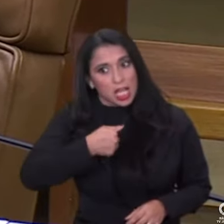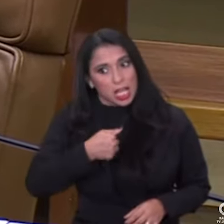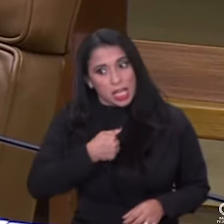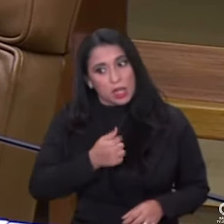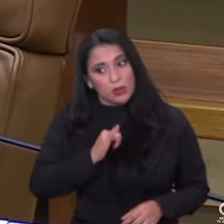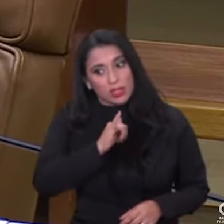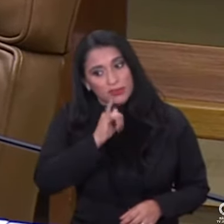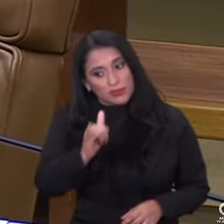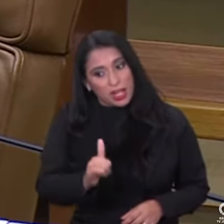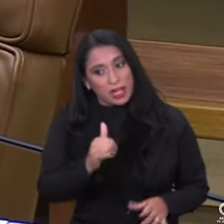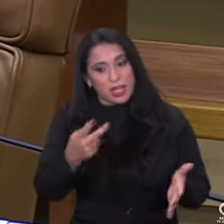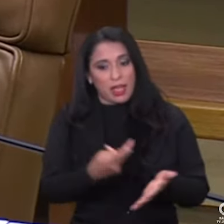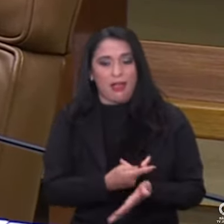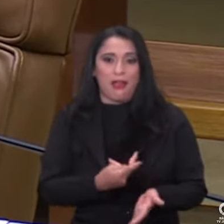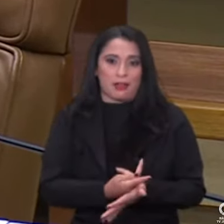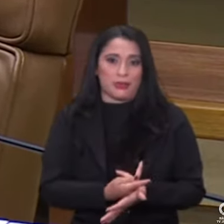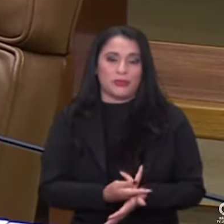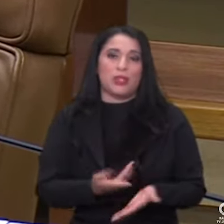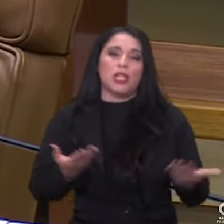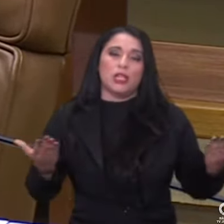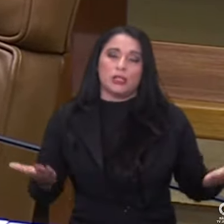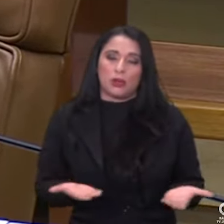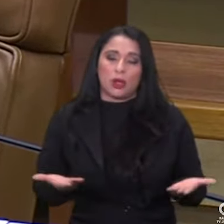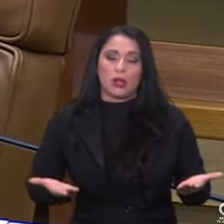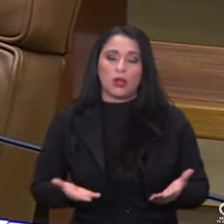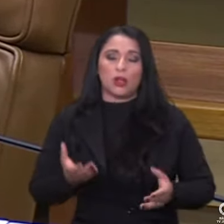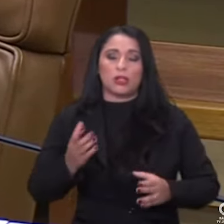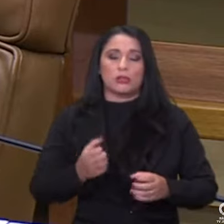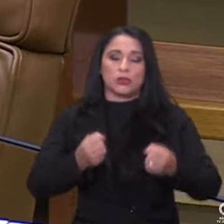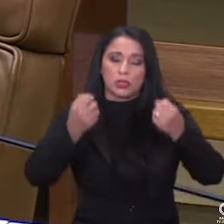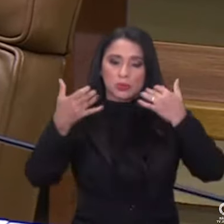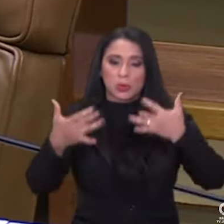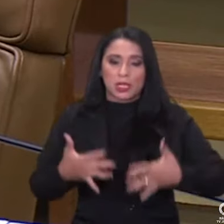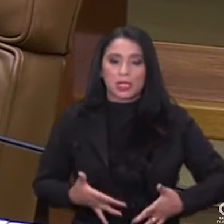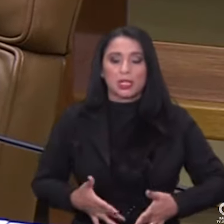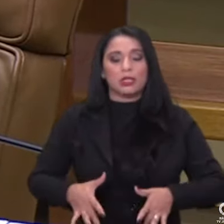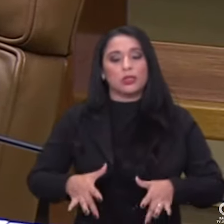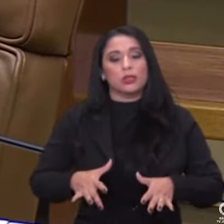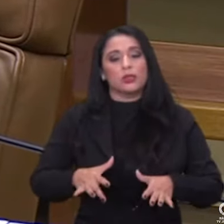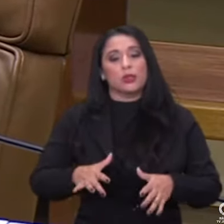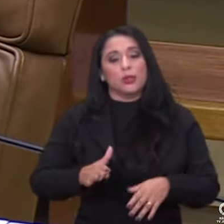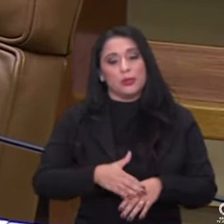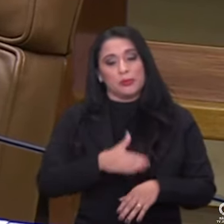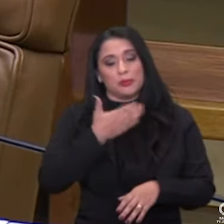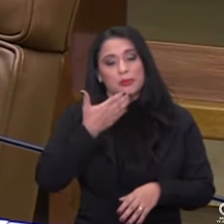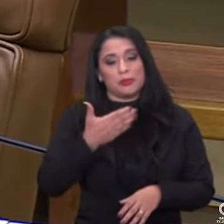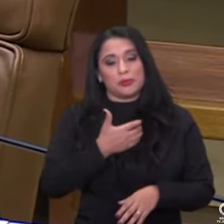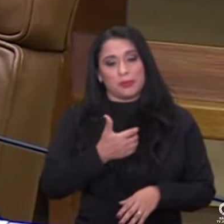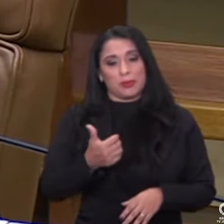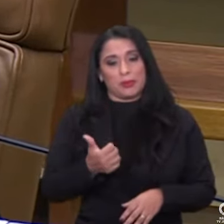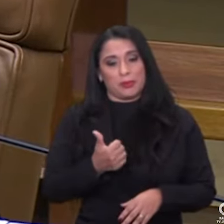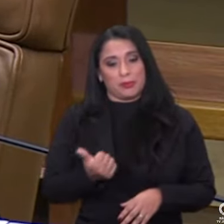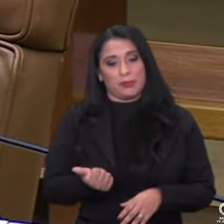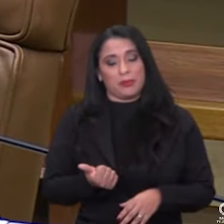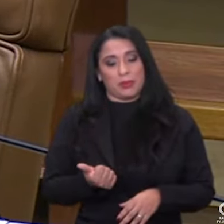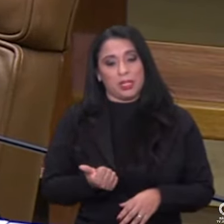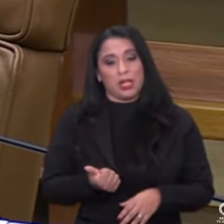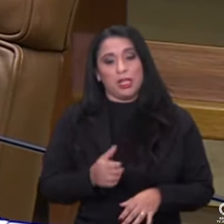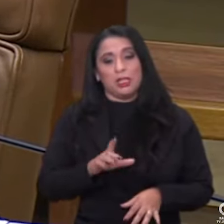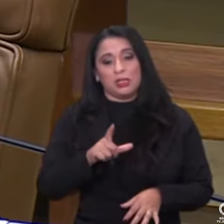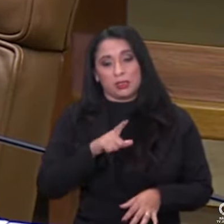vaso comunicante. Então, é por isso que eu faço essa explicitação. Ou seja, já há 6 votos